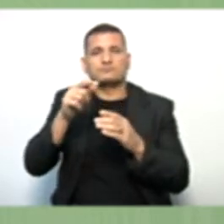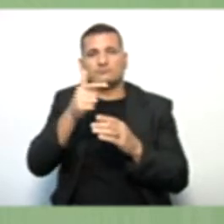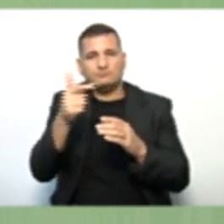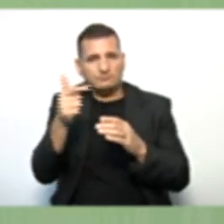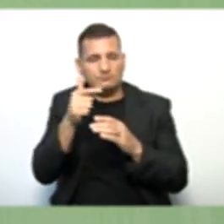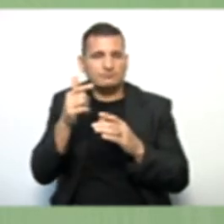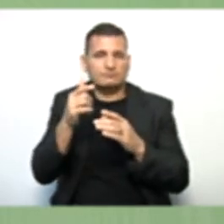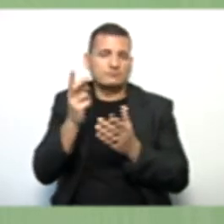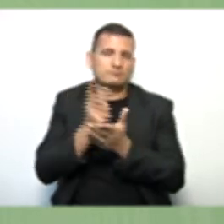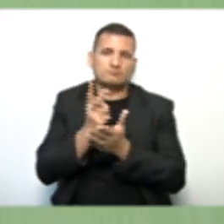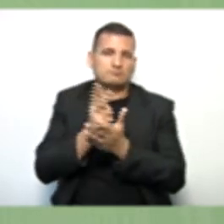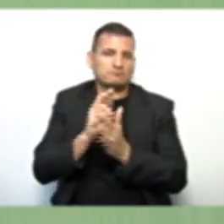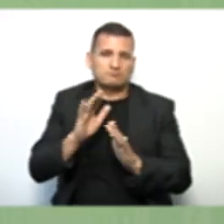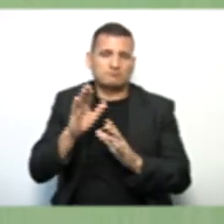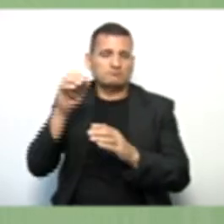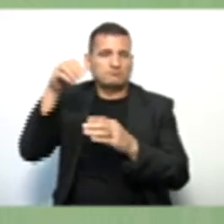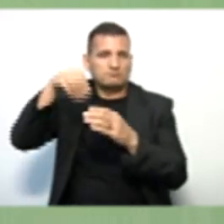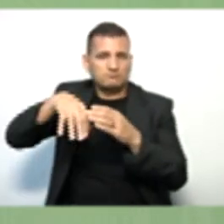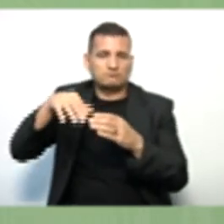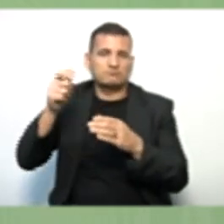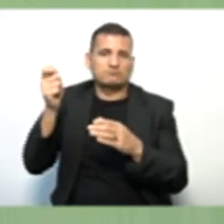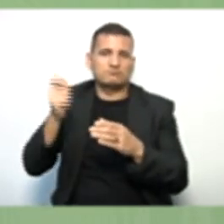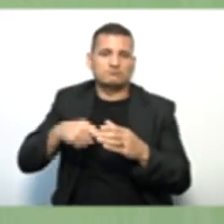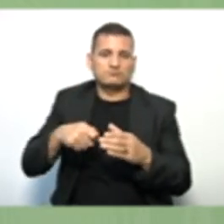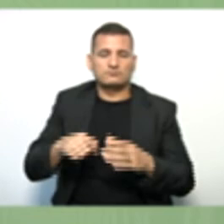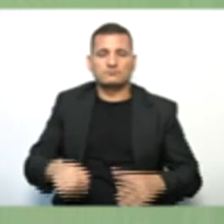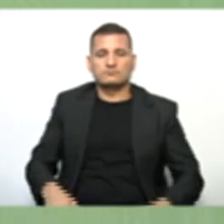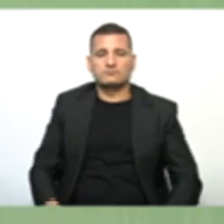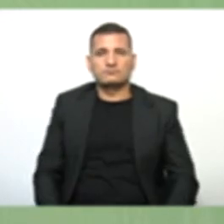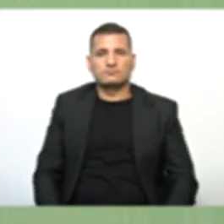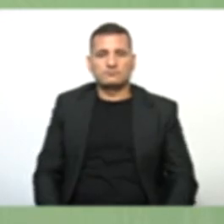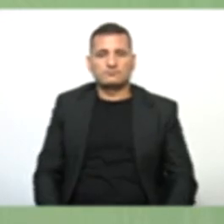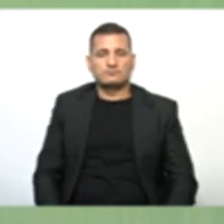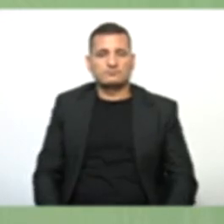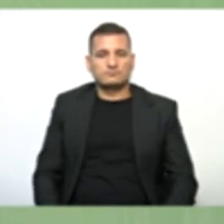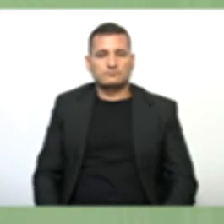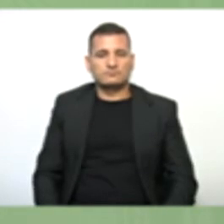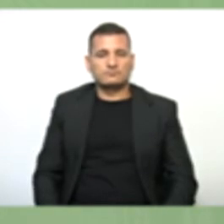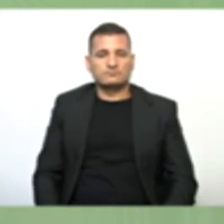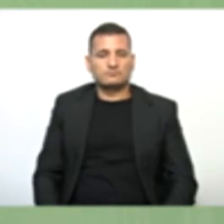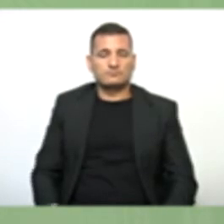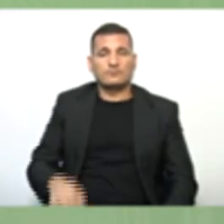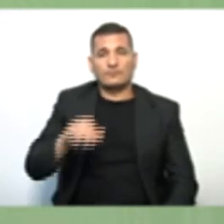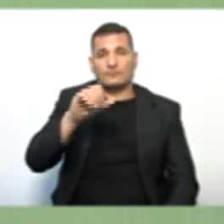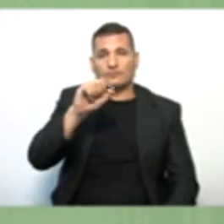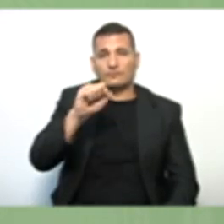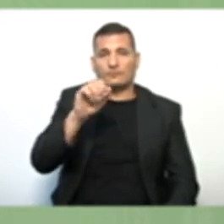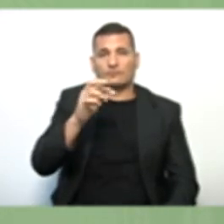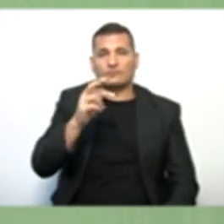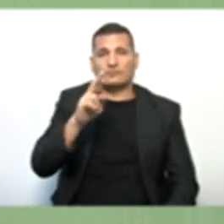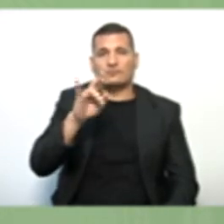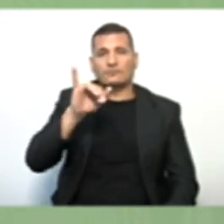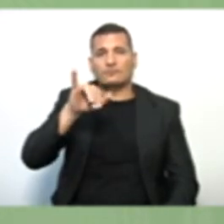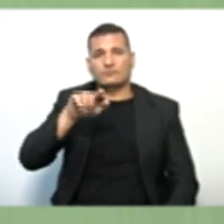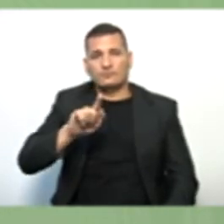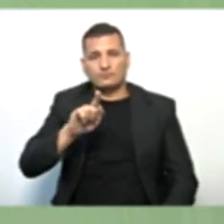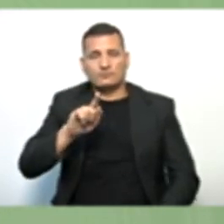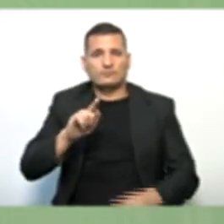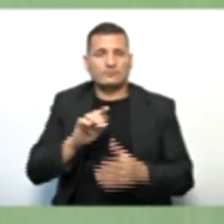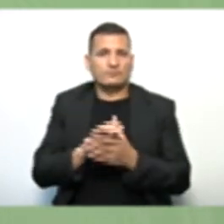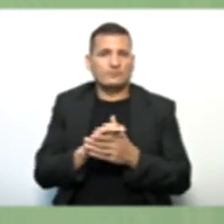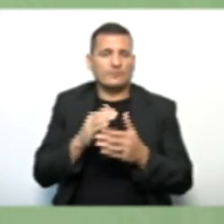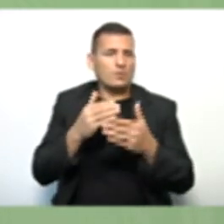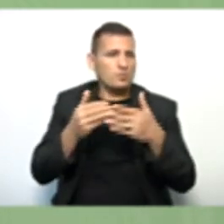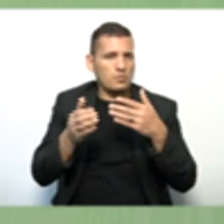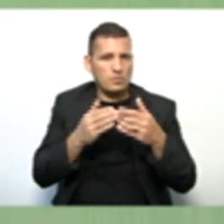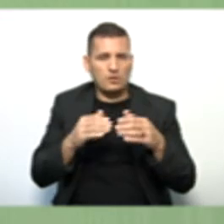vai funcionar do mesmo jeito para a variável tipo string, tá bom? Sem medo. A string, né, é qualquer tecla